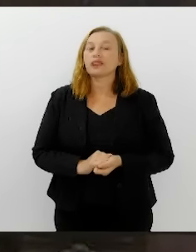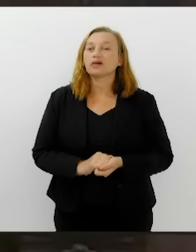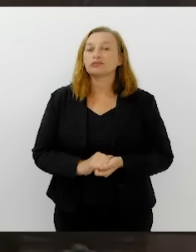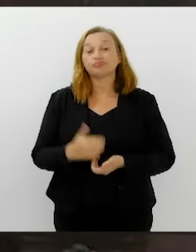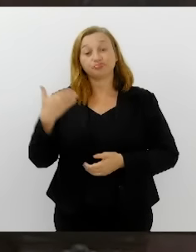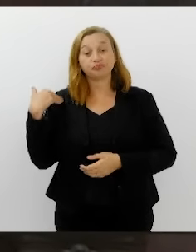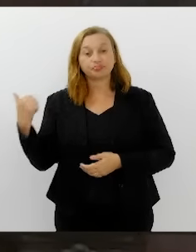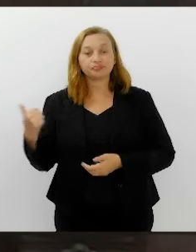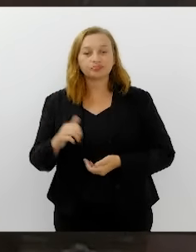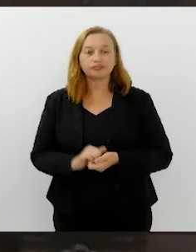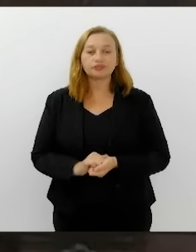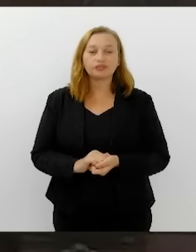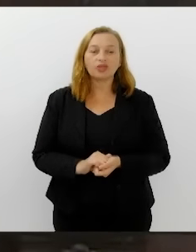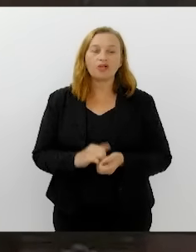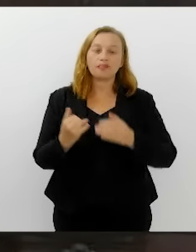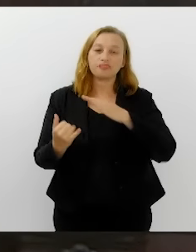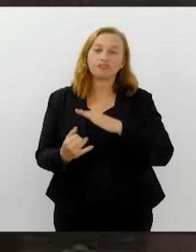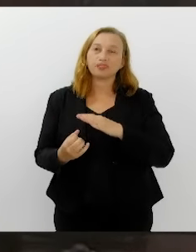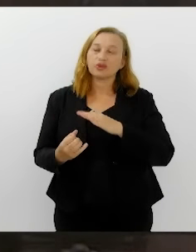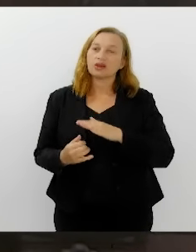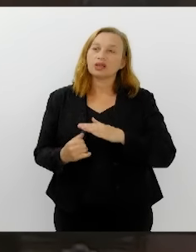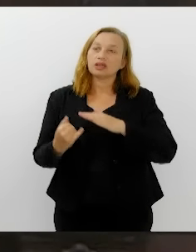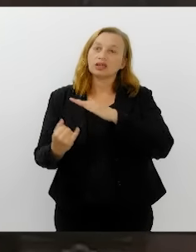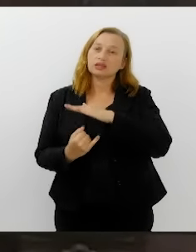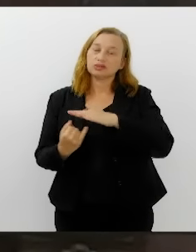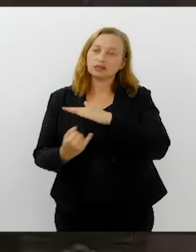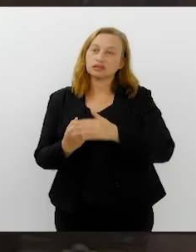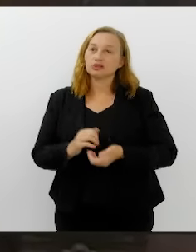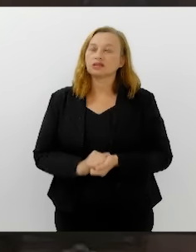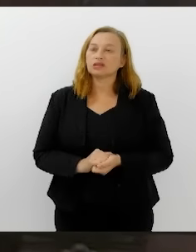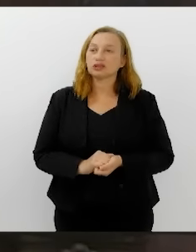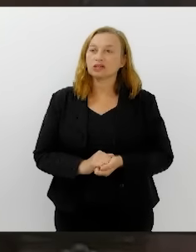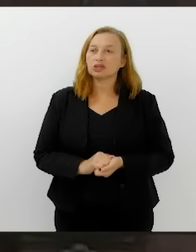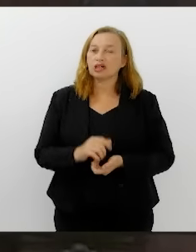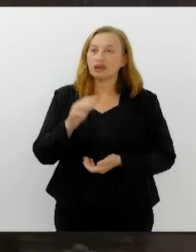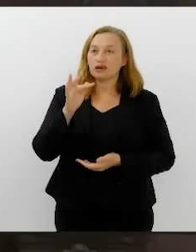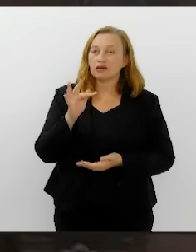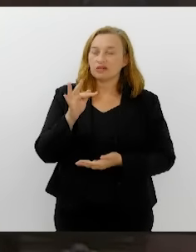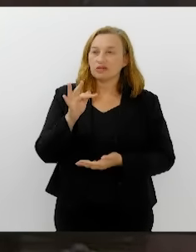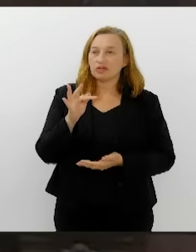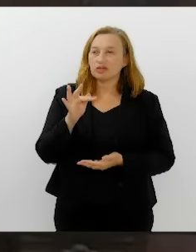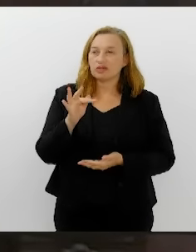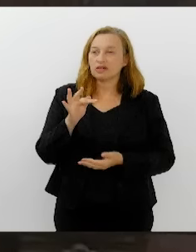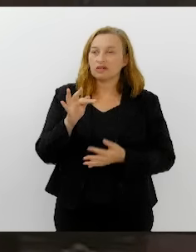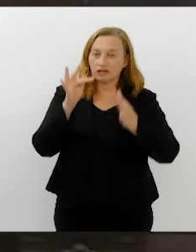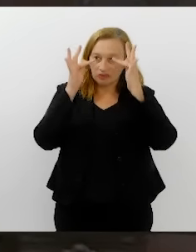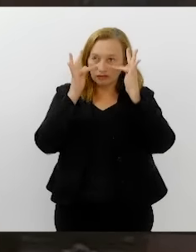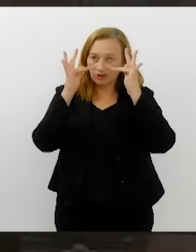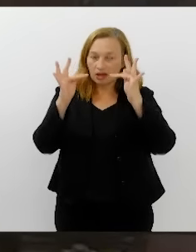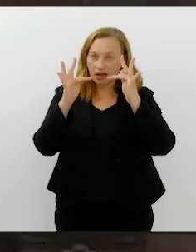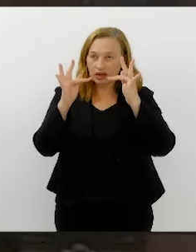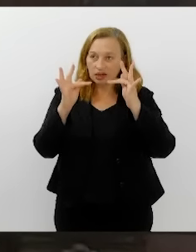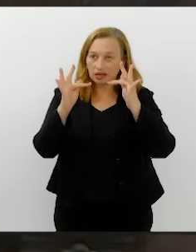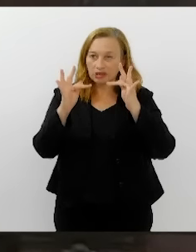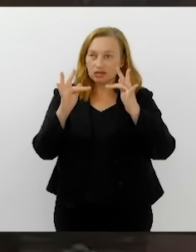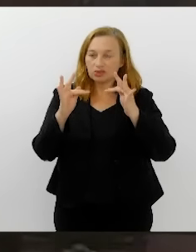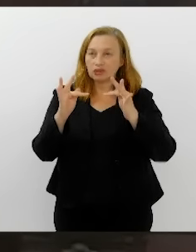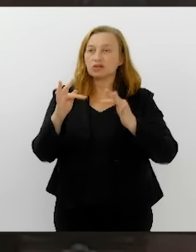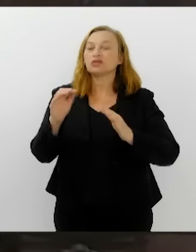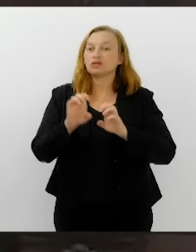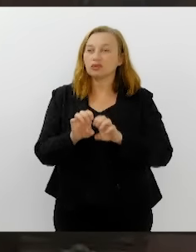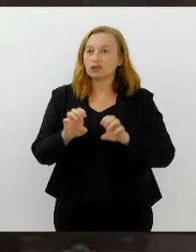a fundação da Associação Privada Internacional de Fiéis Arautos do Evangelho, em 1999, sob